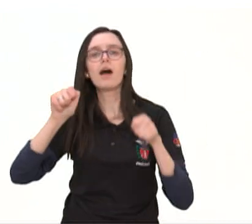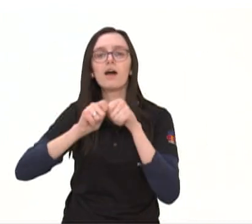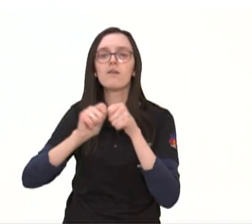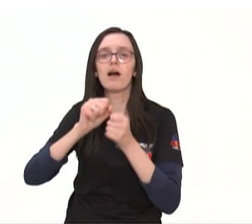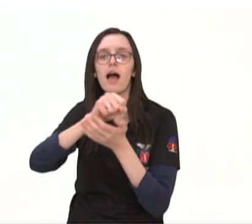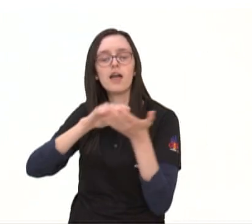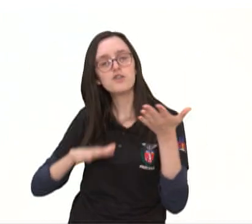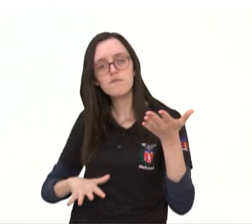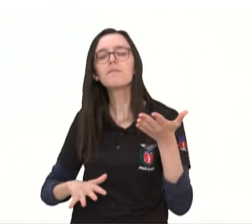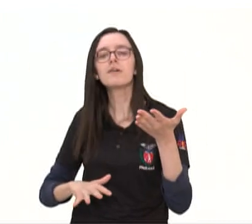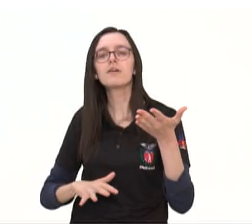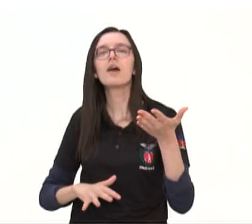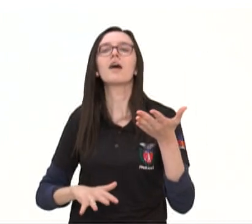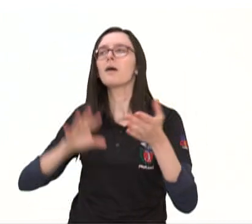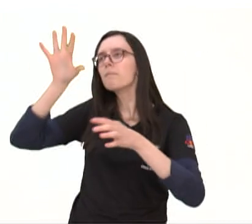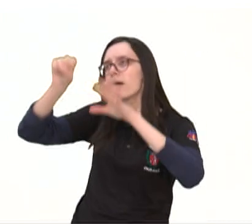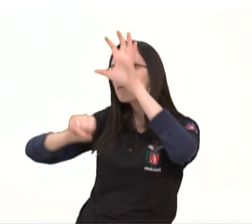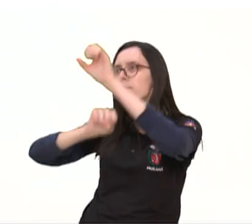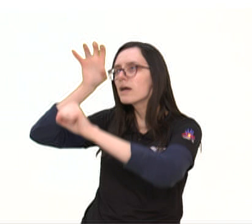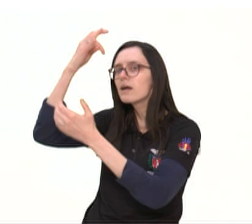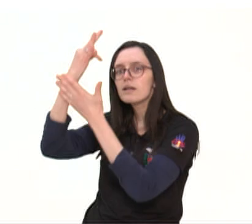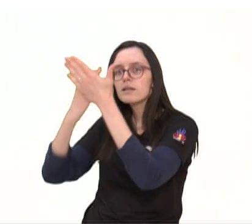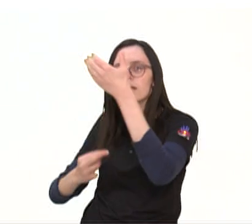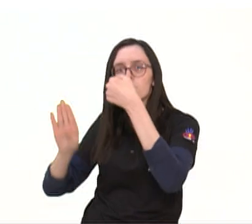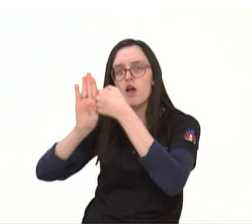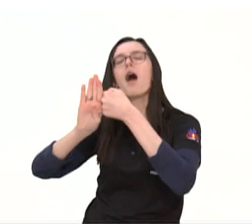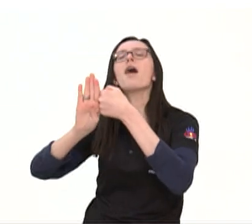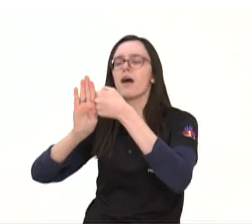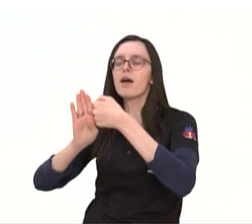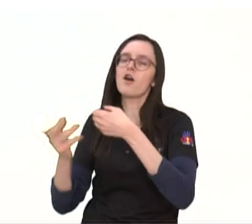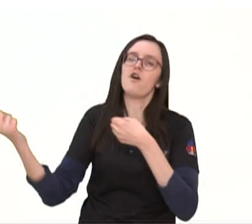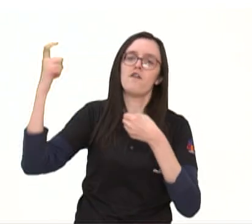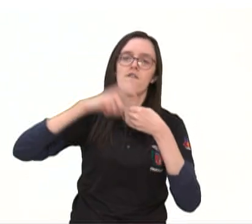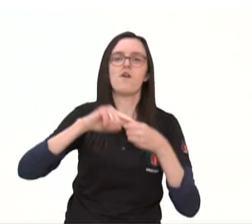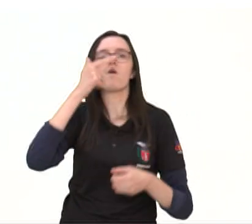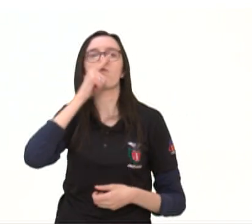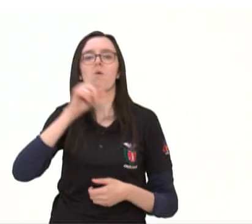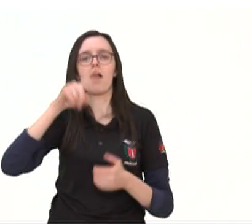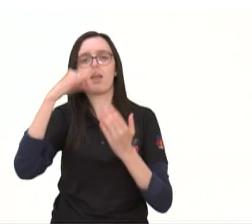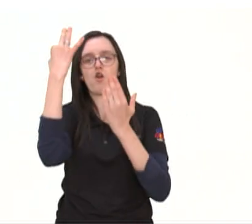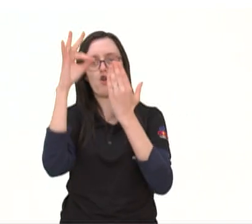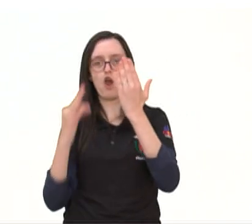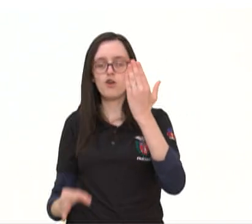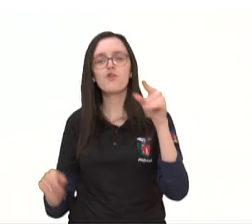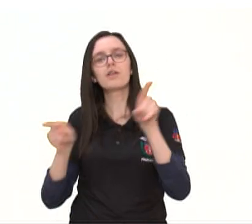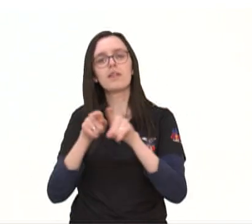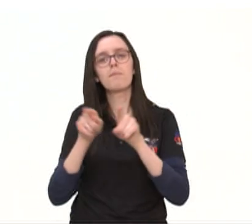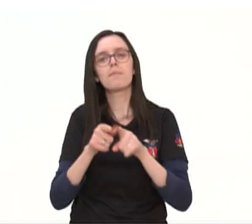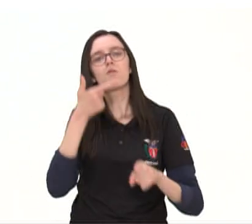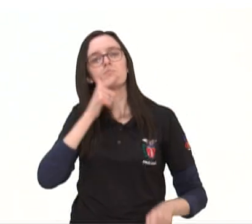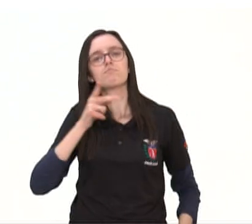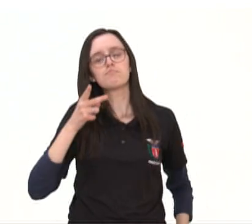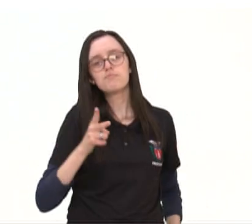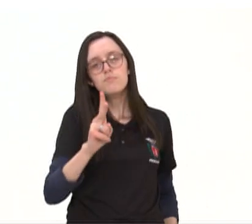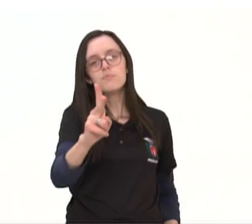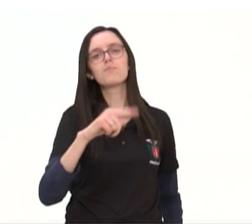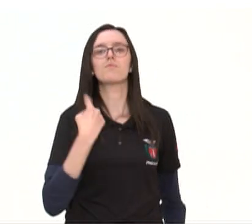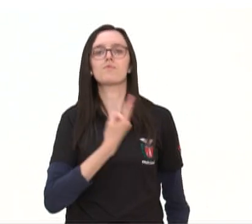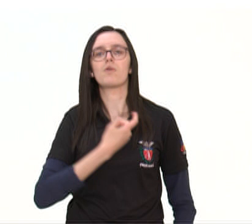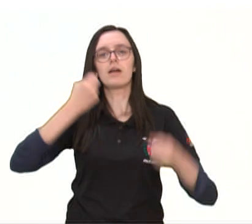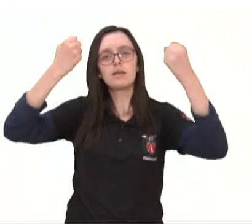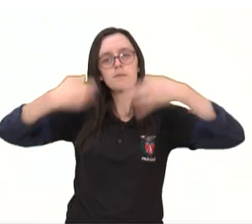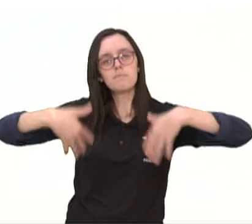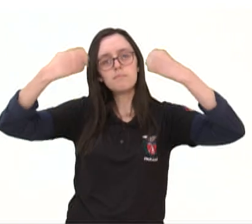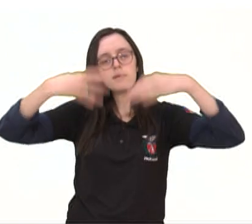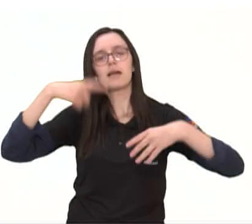fazerem essa atividade, retirar os substantivos e voltamos para corrigir e dar continuidade à